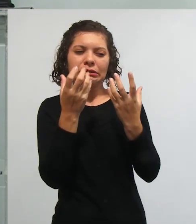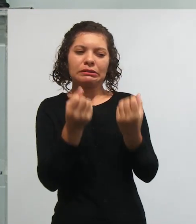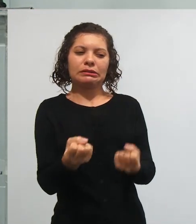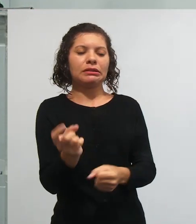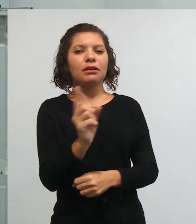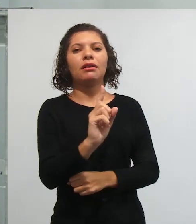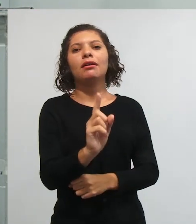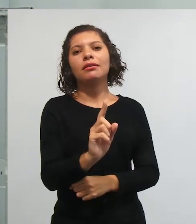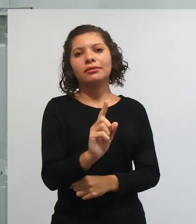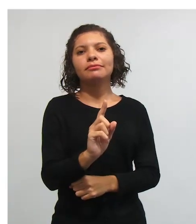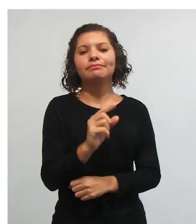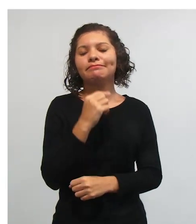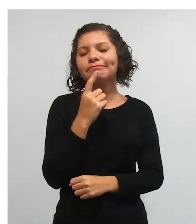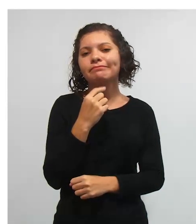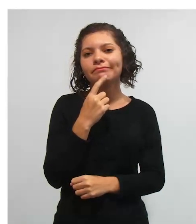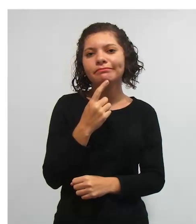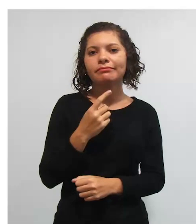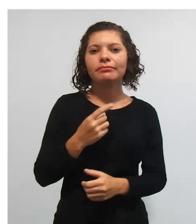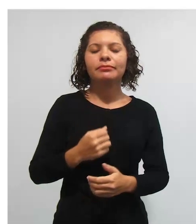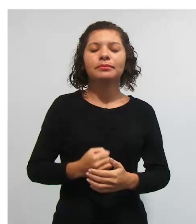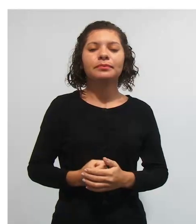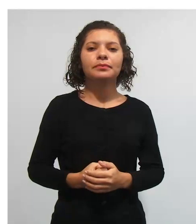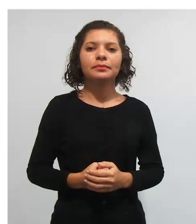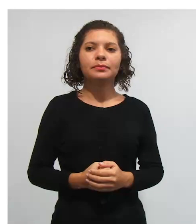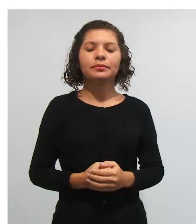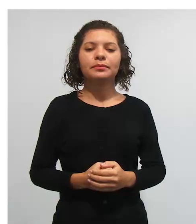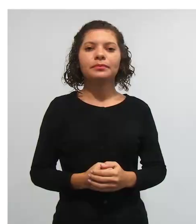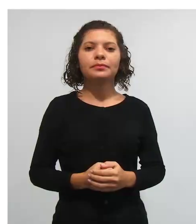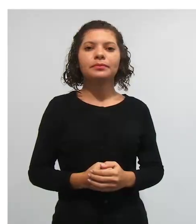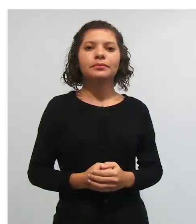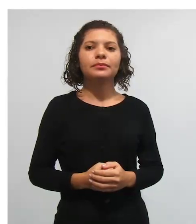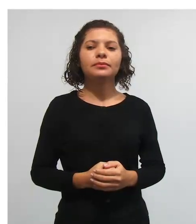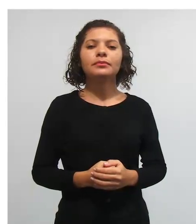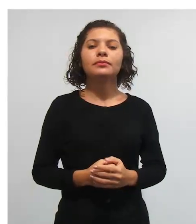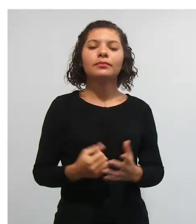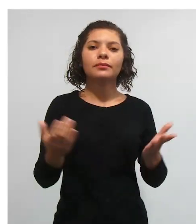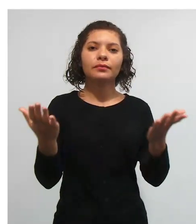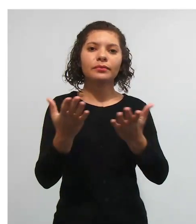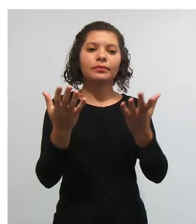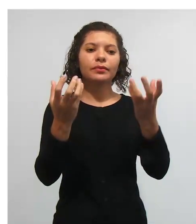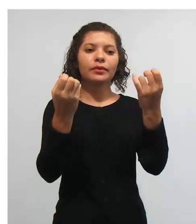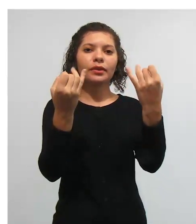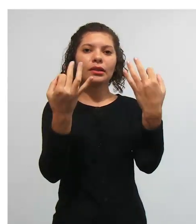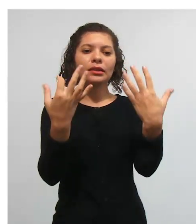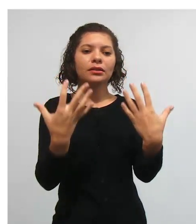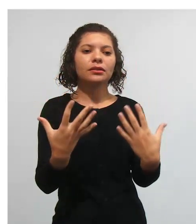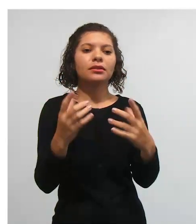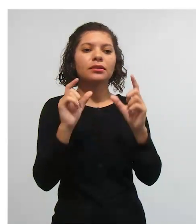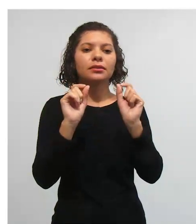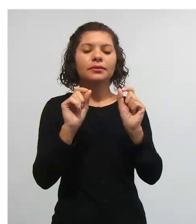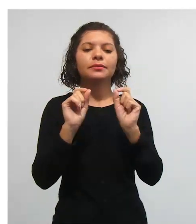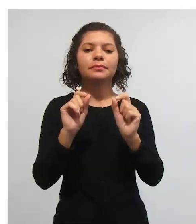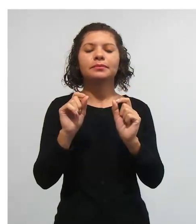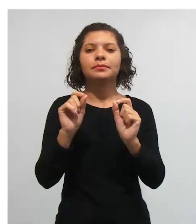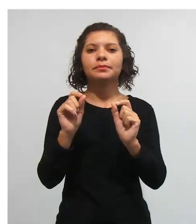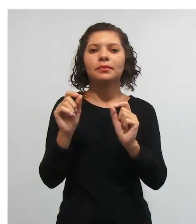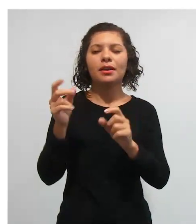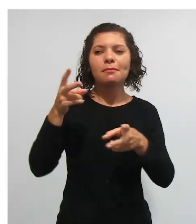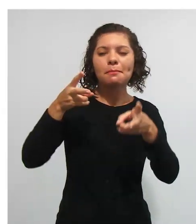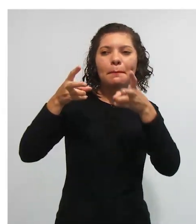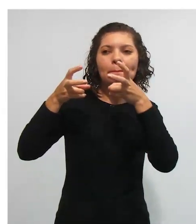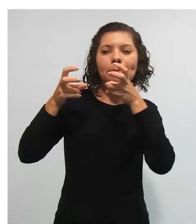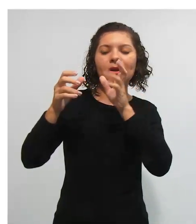vamos lá para o próximos slides E aí Silva vem falando assim ver a identidade e a diferença como uma questão